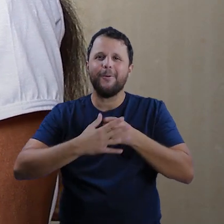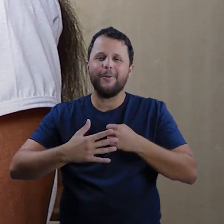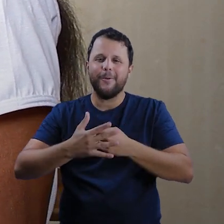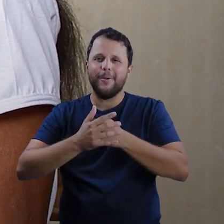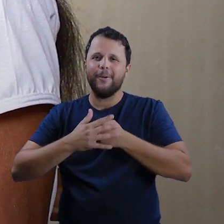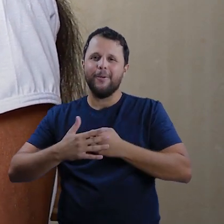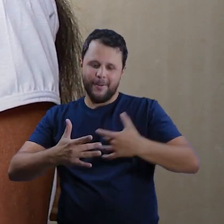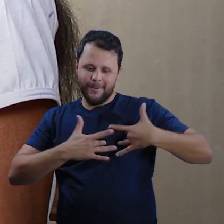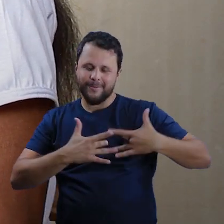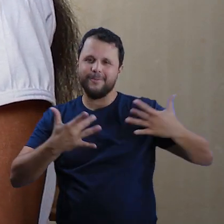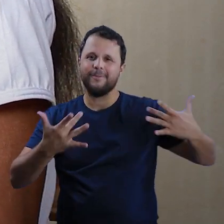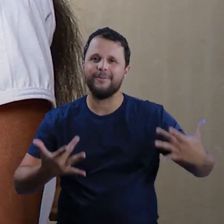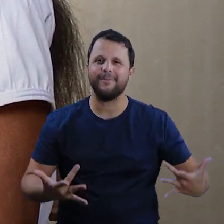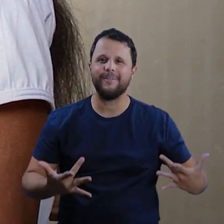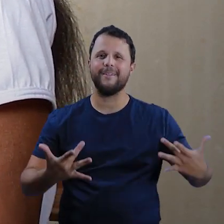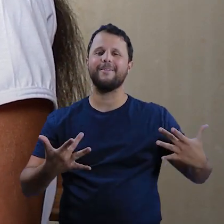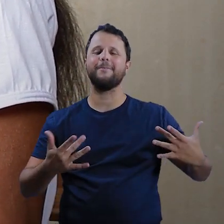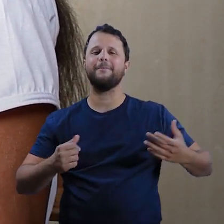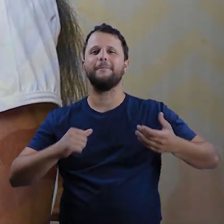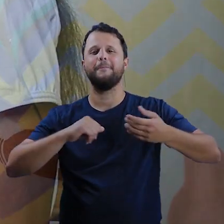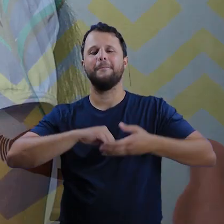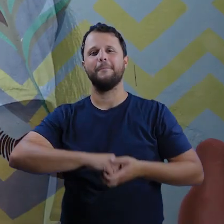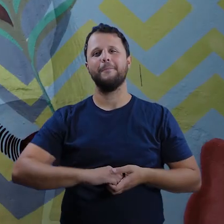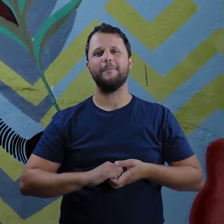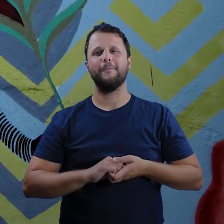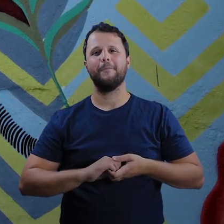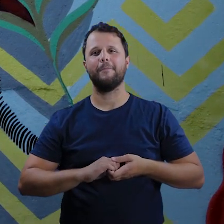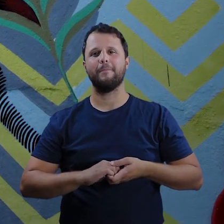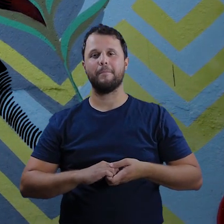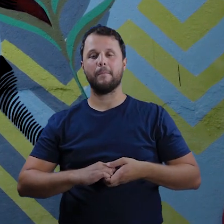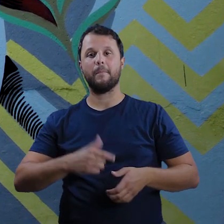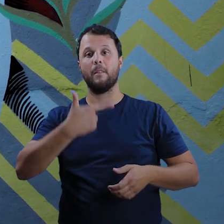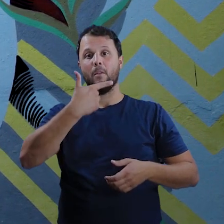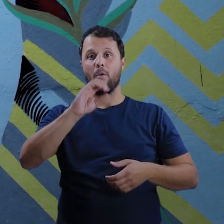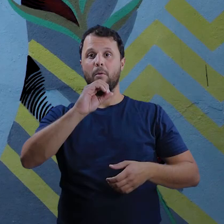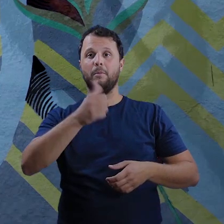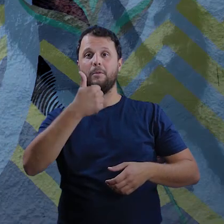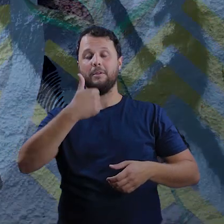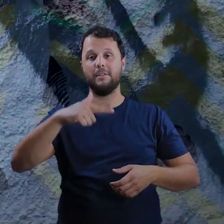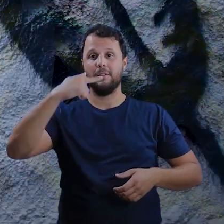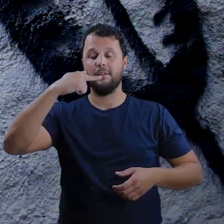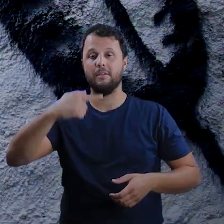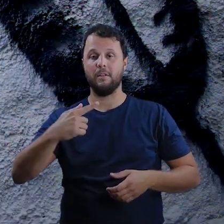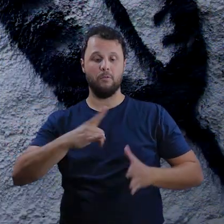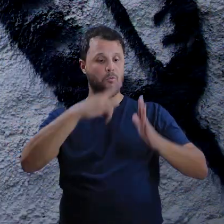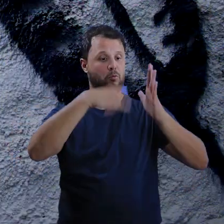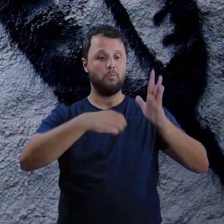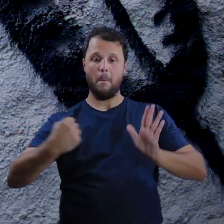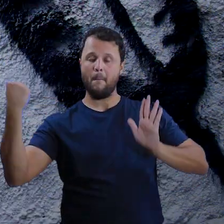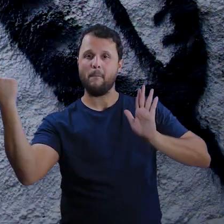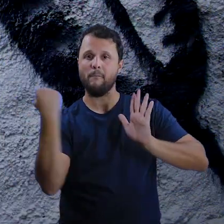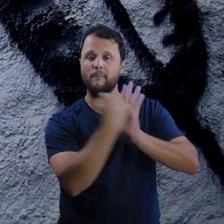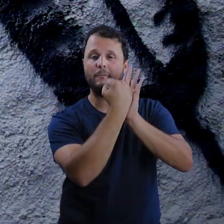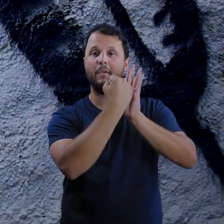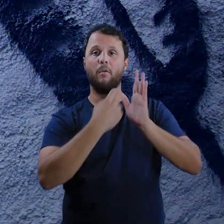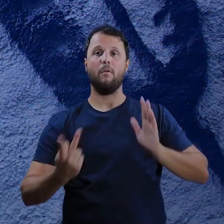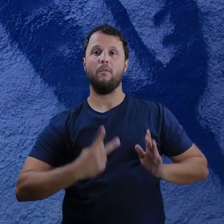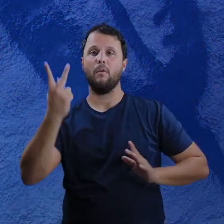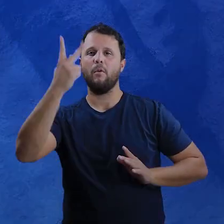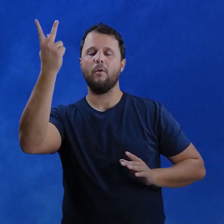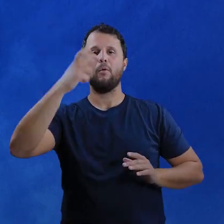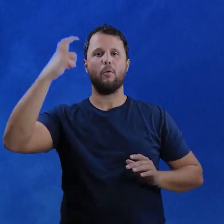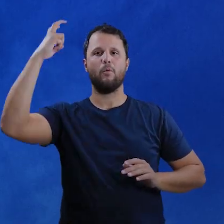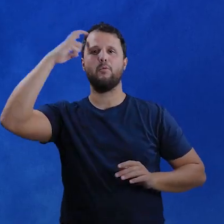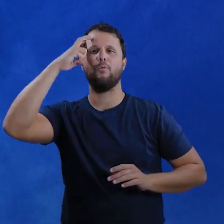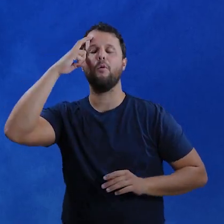e carinho. Em 2017, foi aprovado o registro como Patrimônio